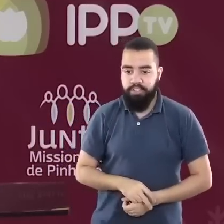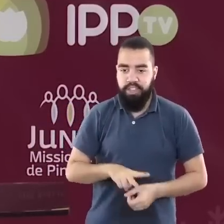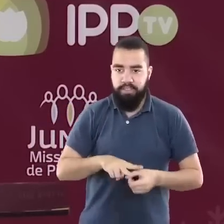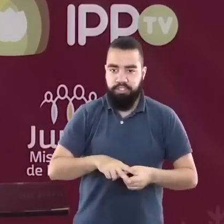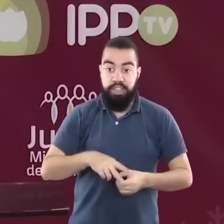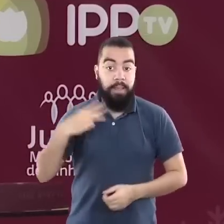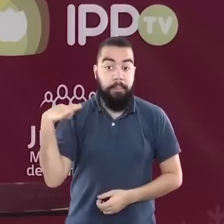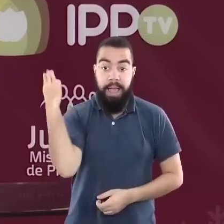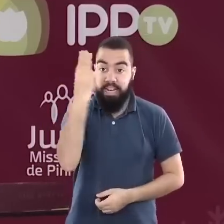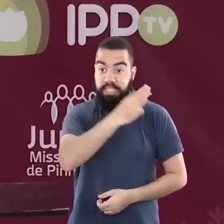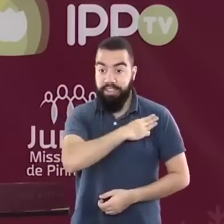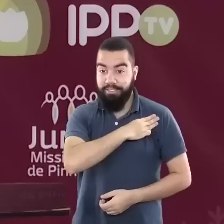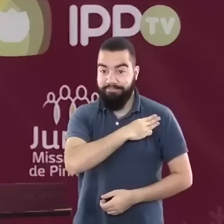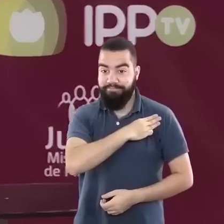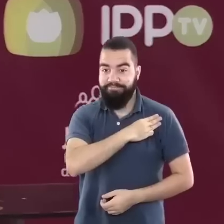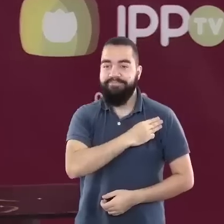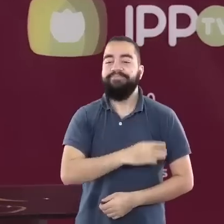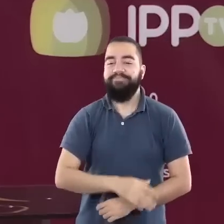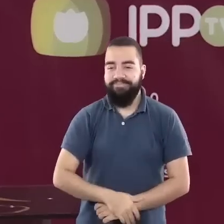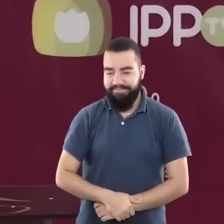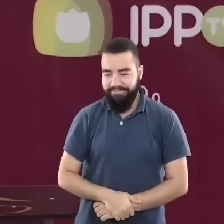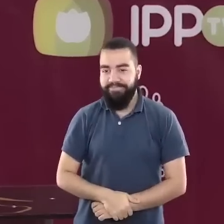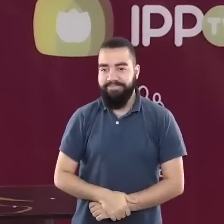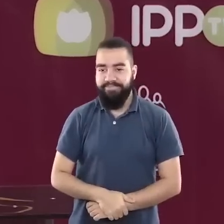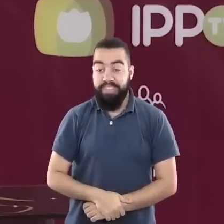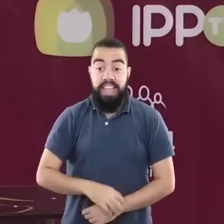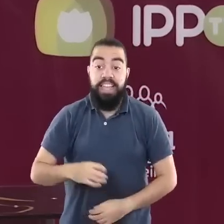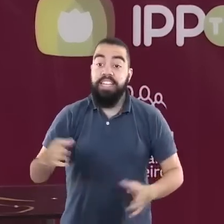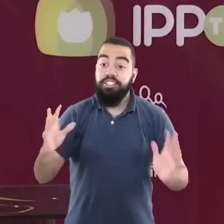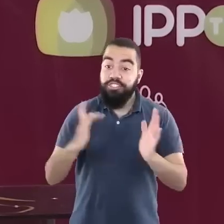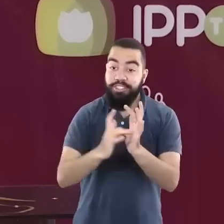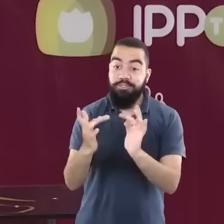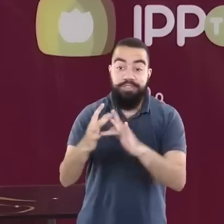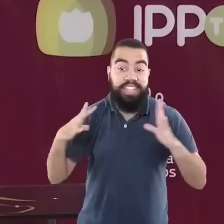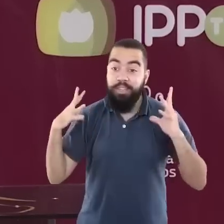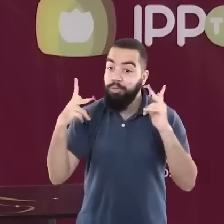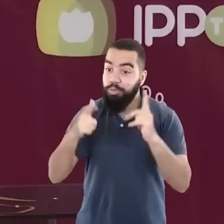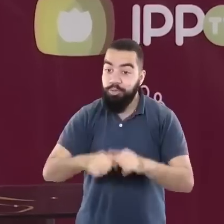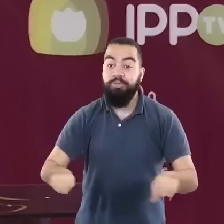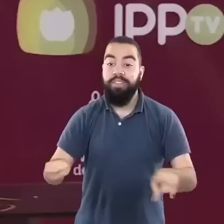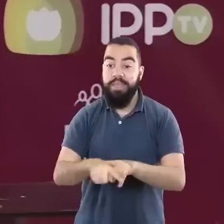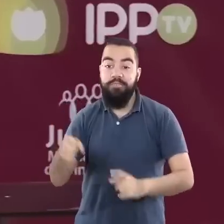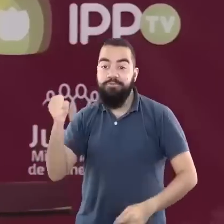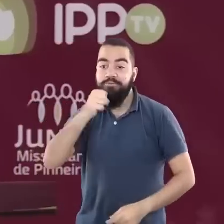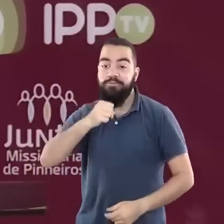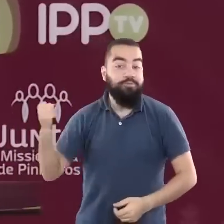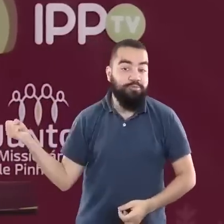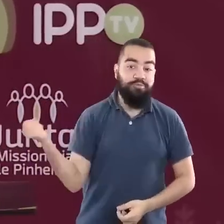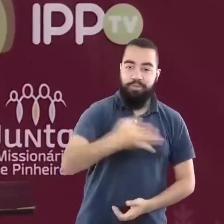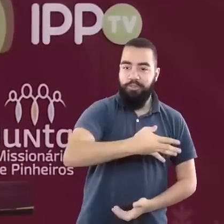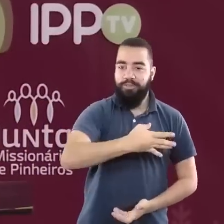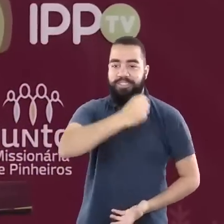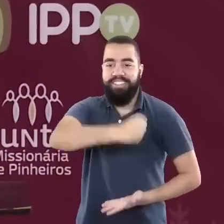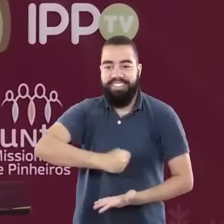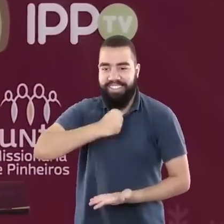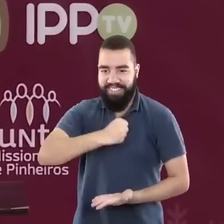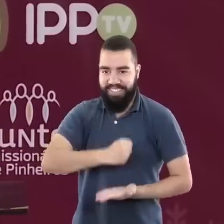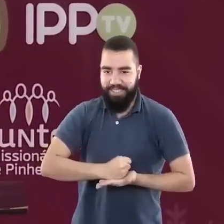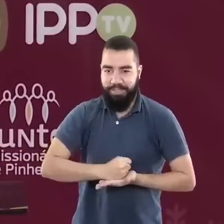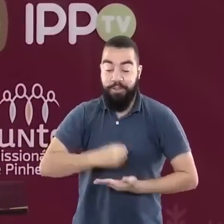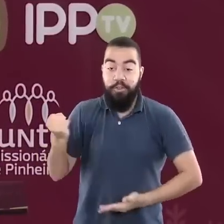é tudo também no Novo Testamento o Novo Testamento nos apresenta Jesus